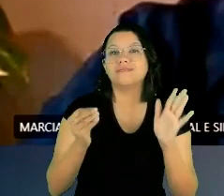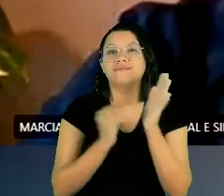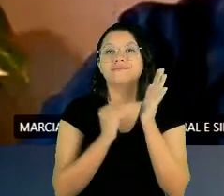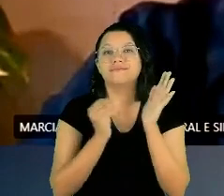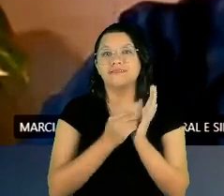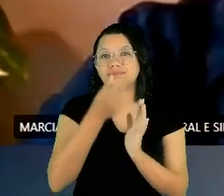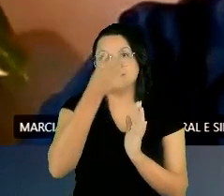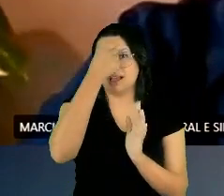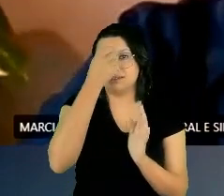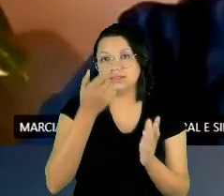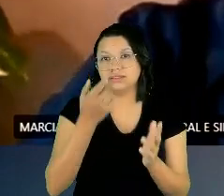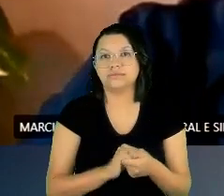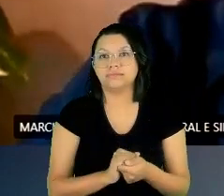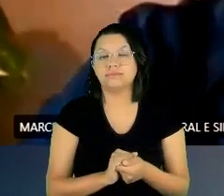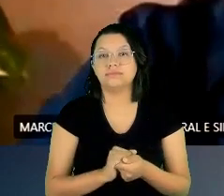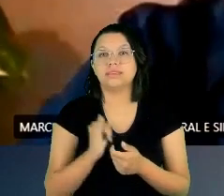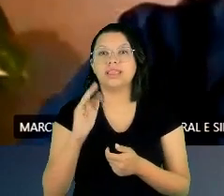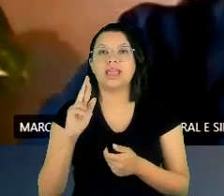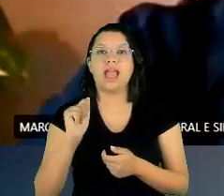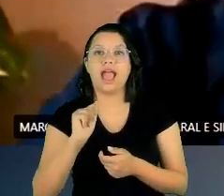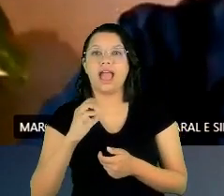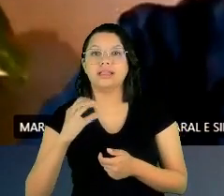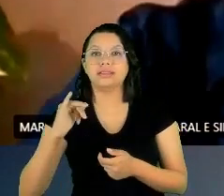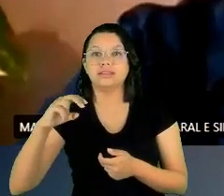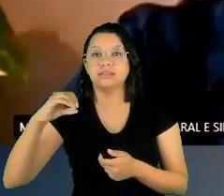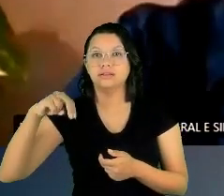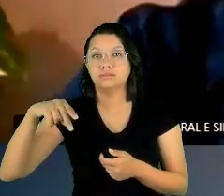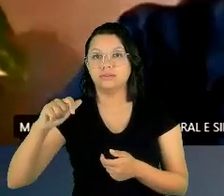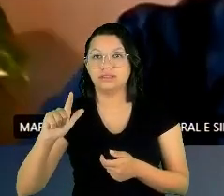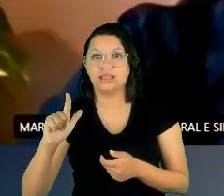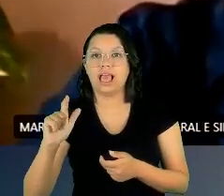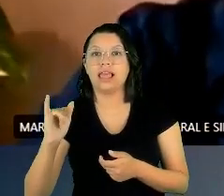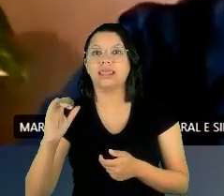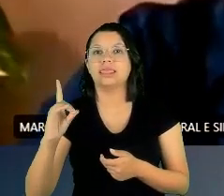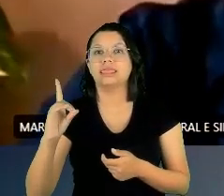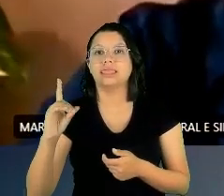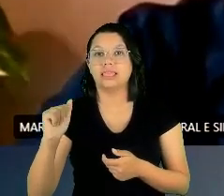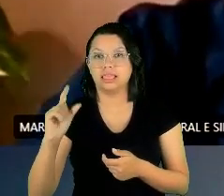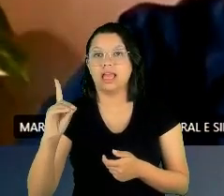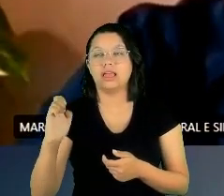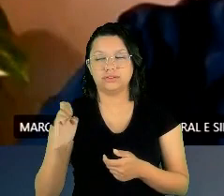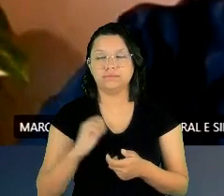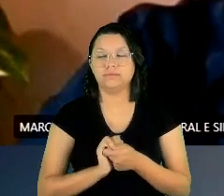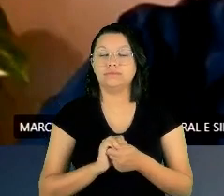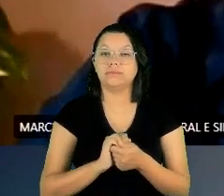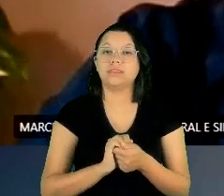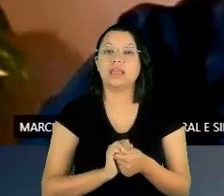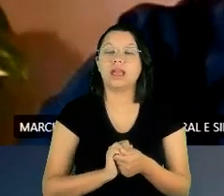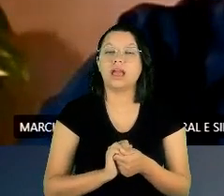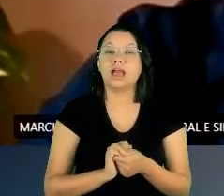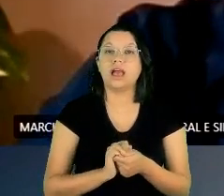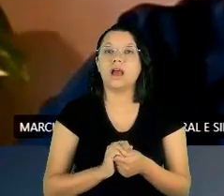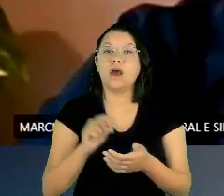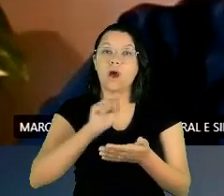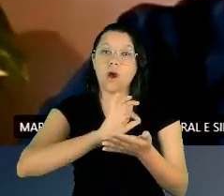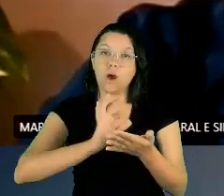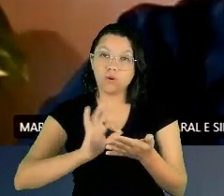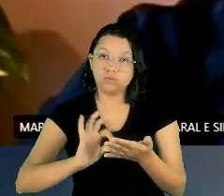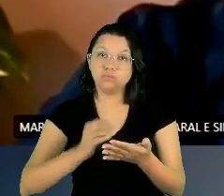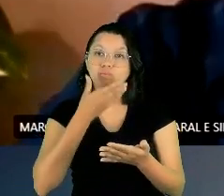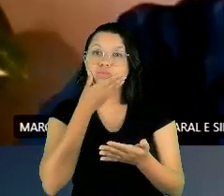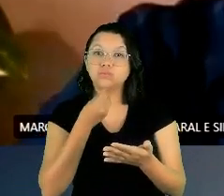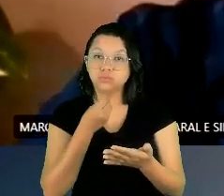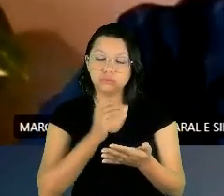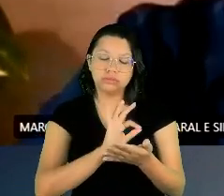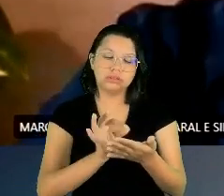mostrando a nossa irracionalidade. O psicólogo da Universidade de Duke, Dan Ariely, escreveu um dos primeiros livros que ficaram